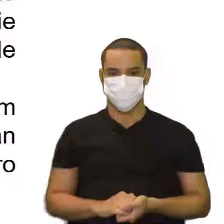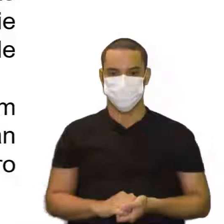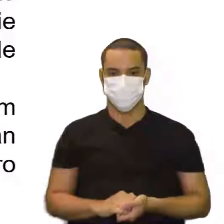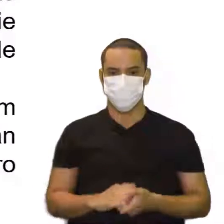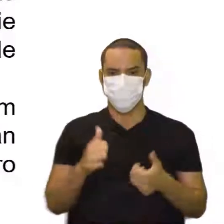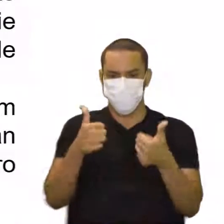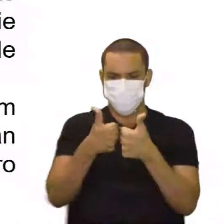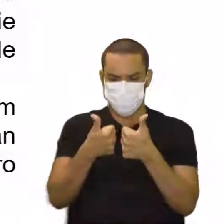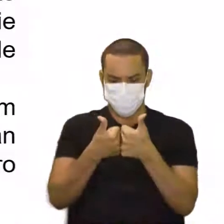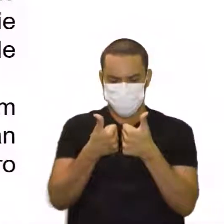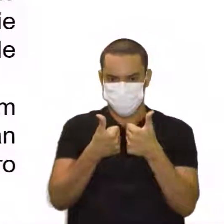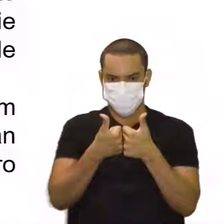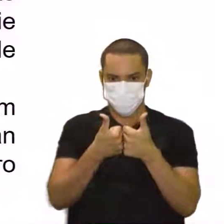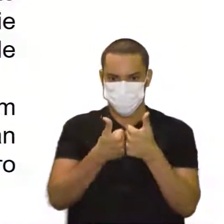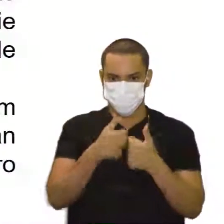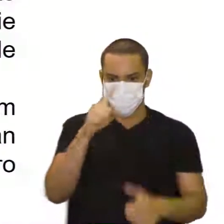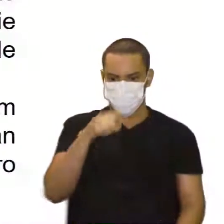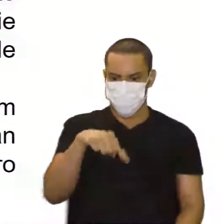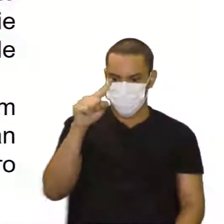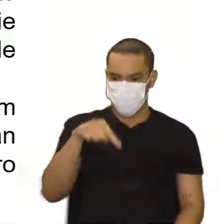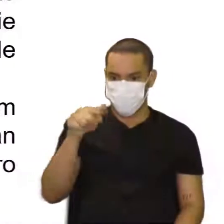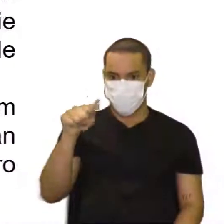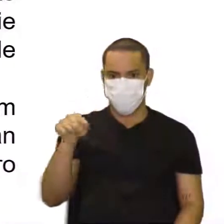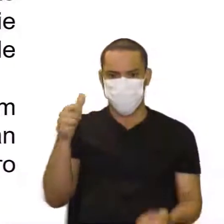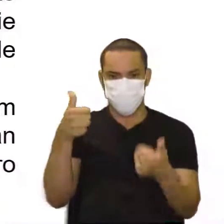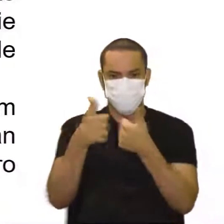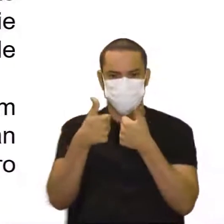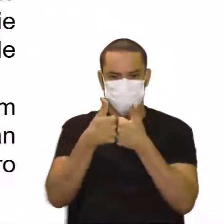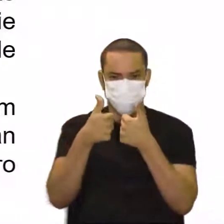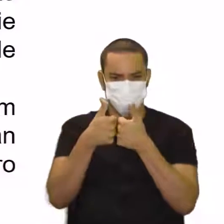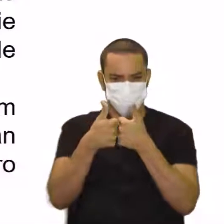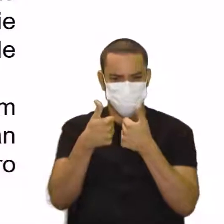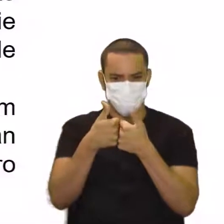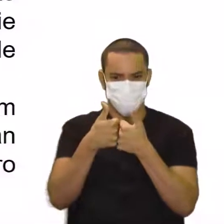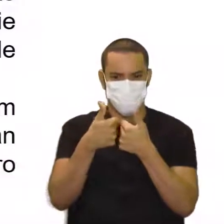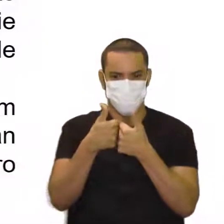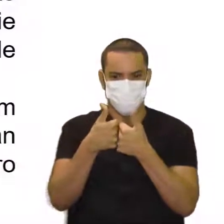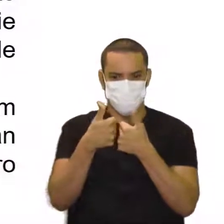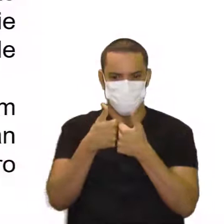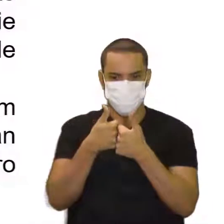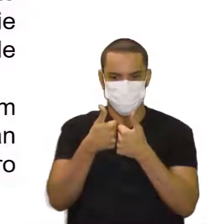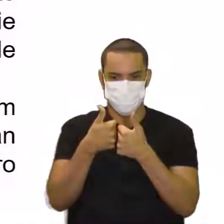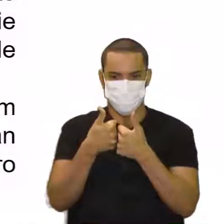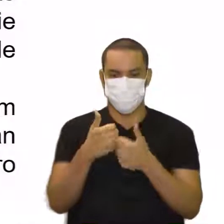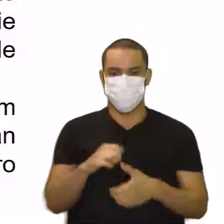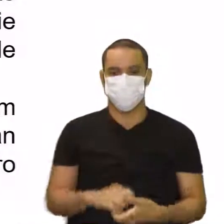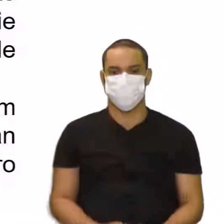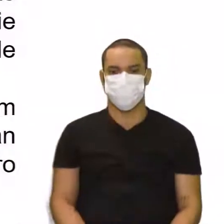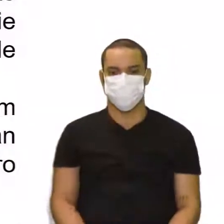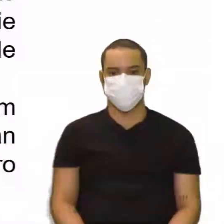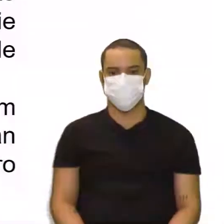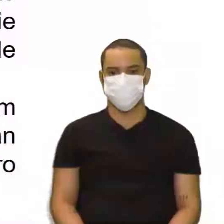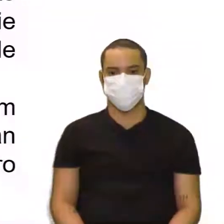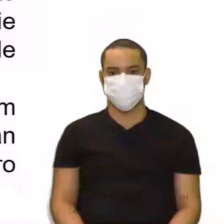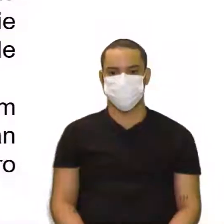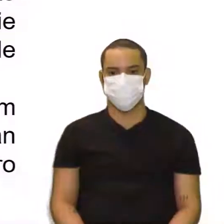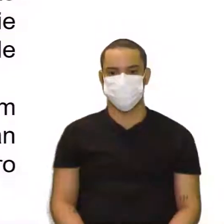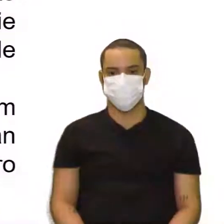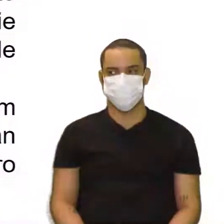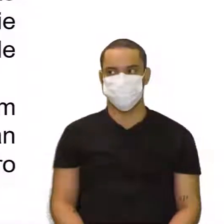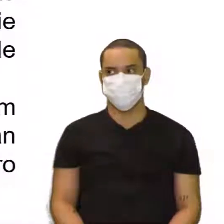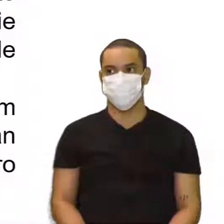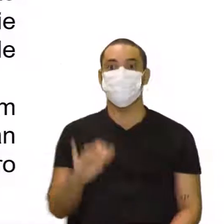bem próximo, né, pessoal? Então, imagina aqui, ó, aqui no quadro fica difícil a gente fechar, né? Então, você imagina aí várias